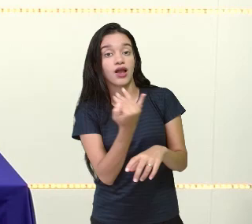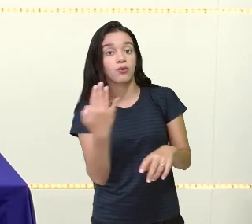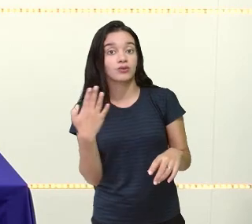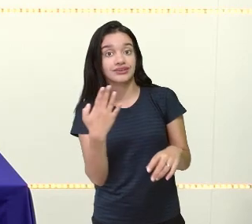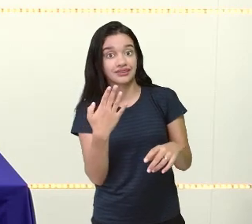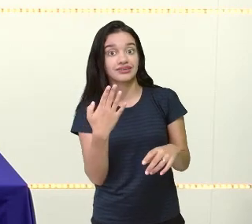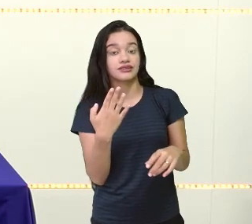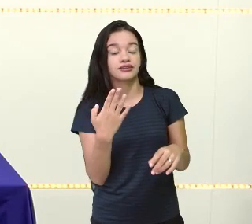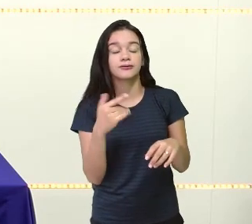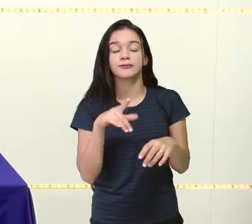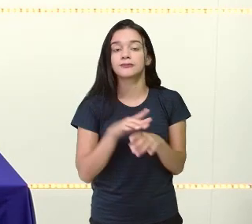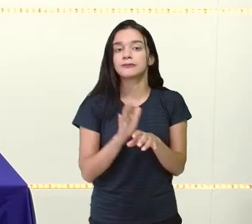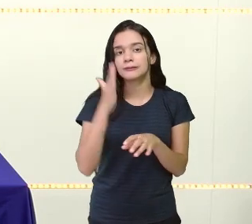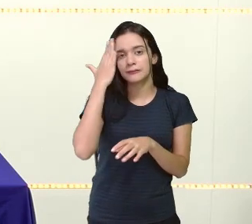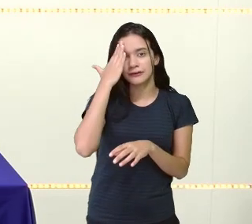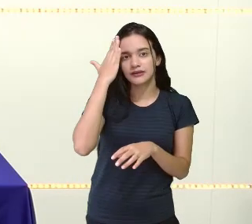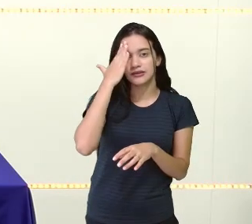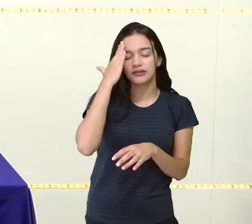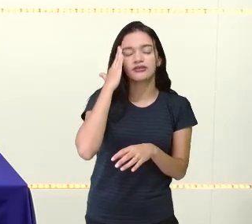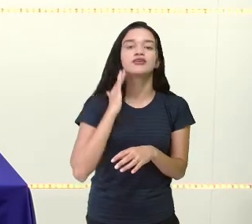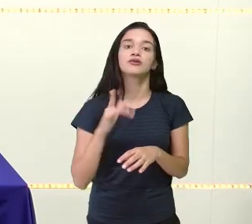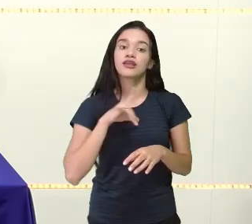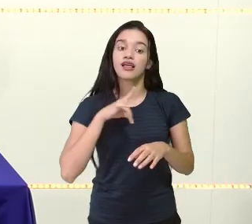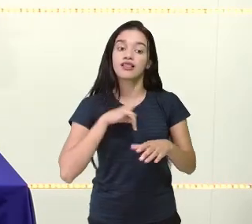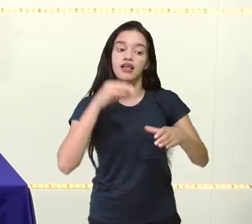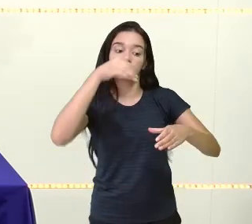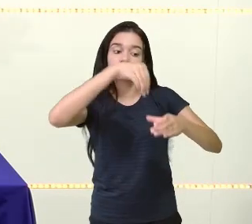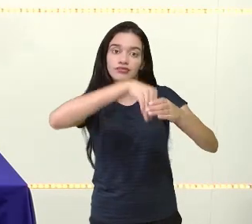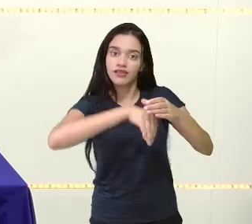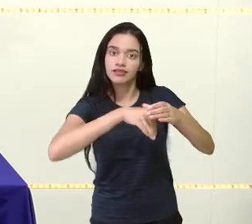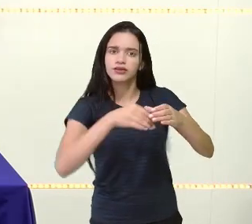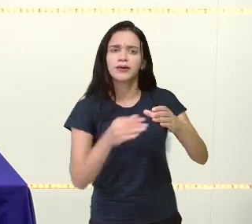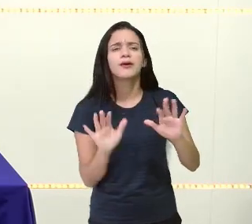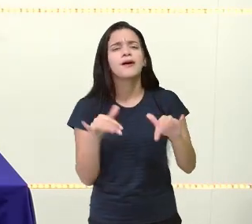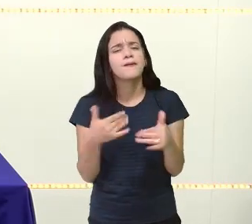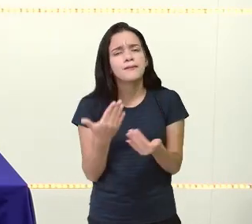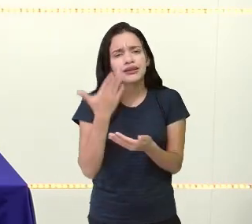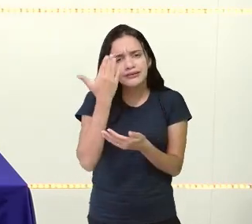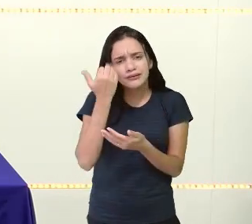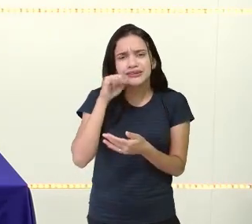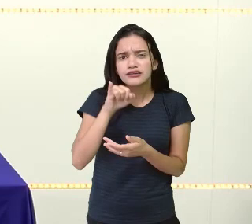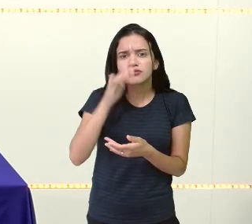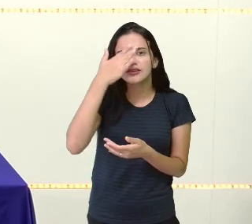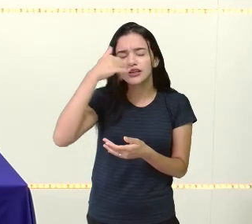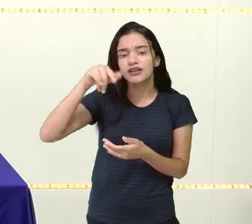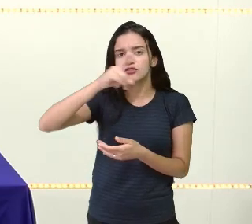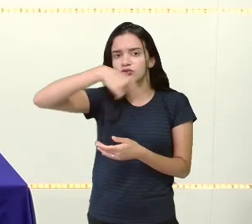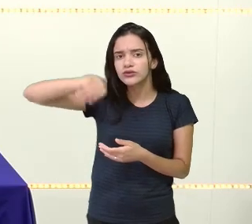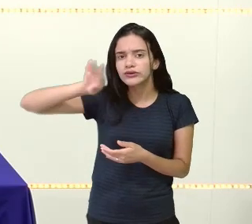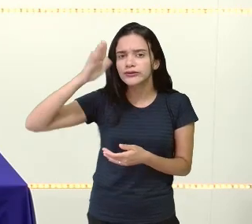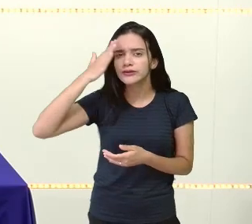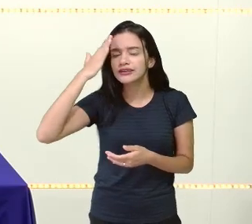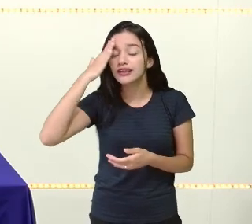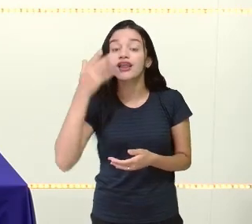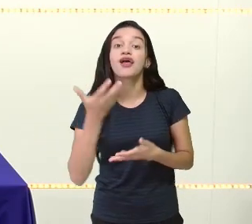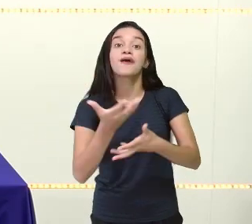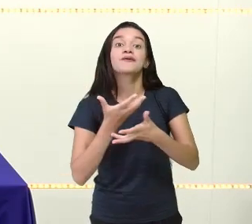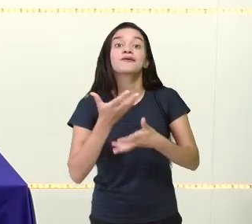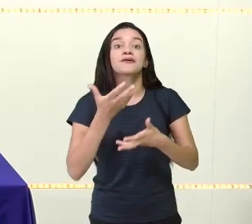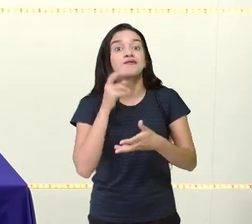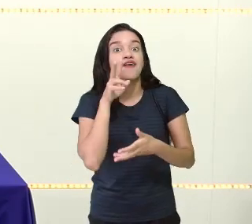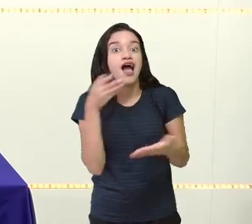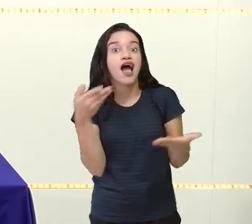de líquido que tem dentro de um recipiente. Para saber se vocês estão entendendo direitinho, eu quero ver agora a participação de